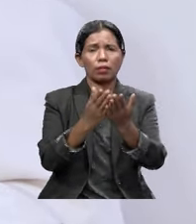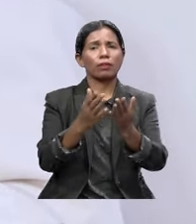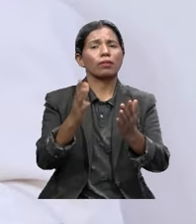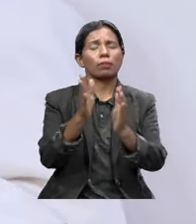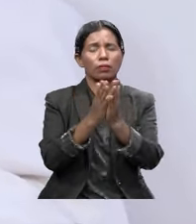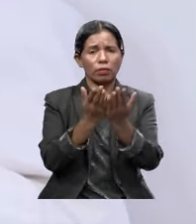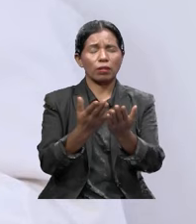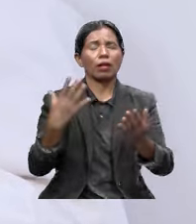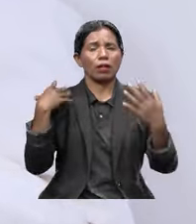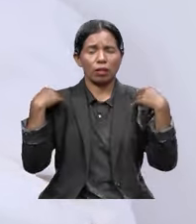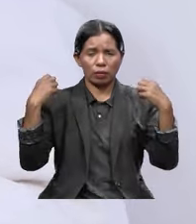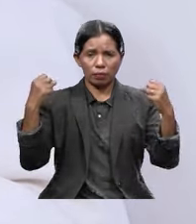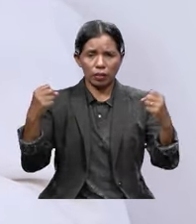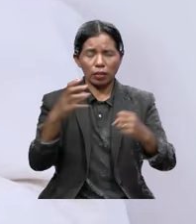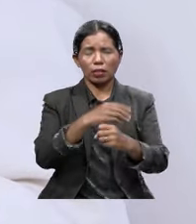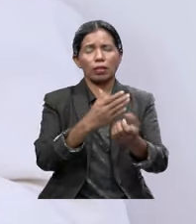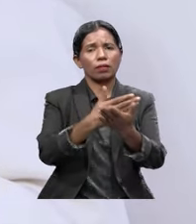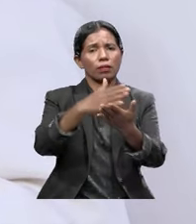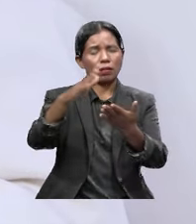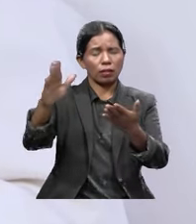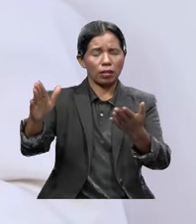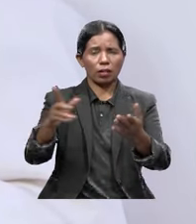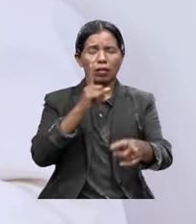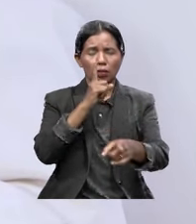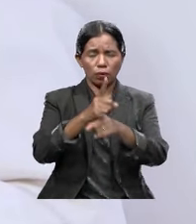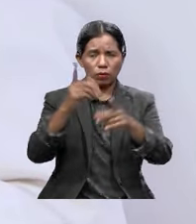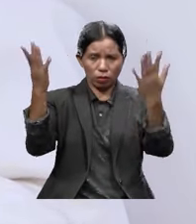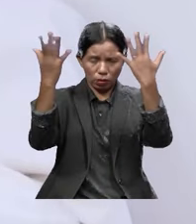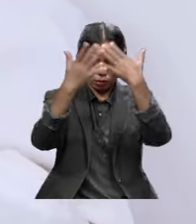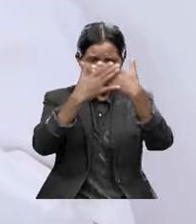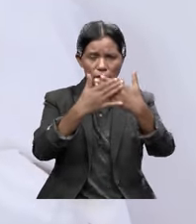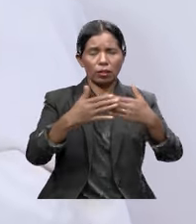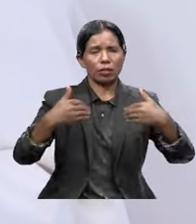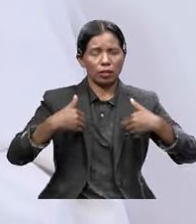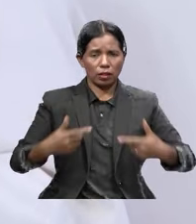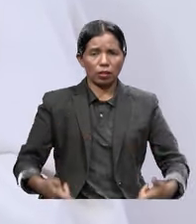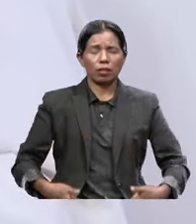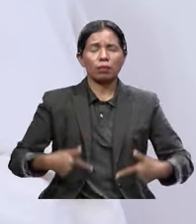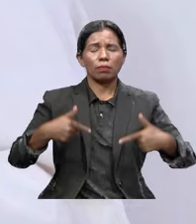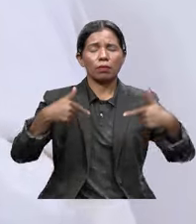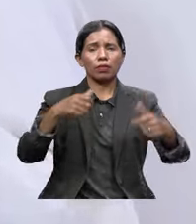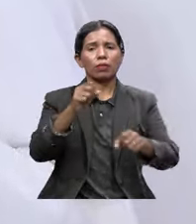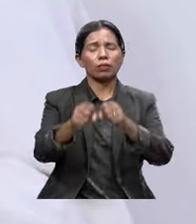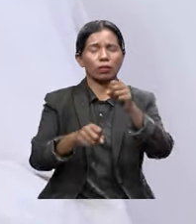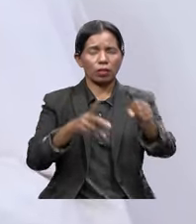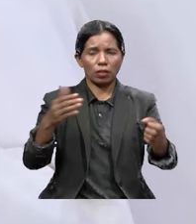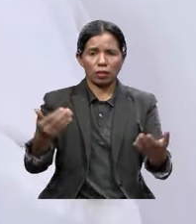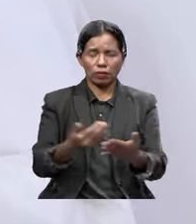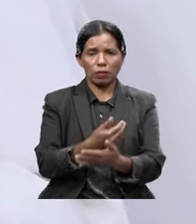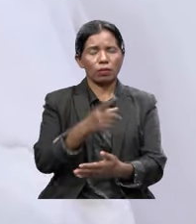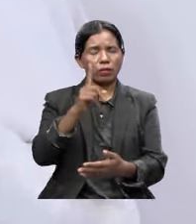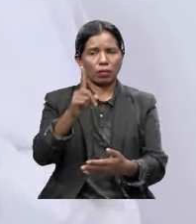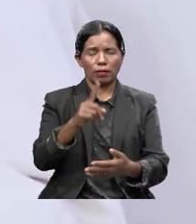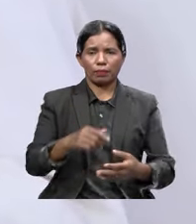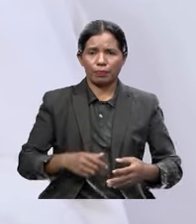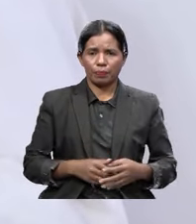tu transforma a realidade na Kukun Hirakne, no Horin Hamoris, sociedade Fong Ida. Del pueblo